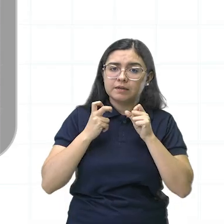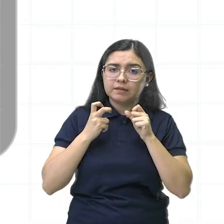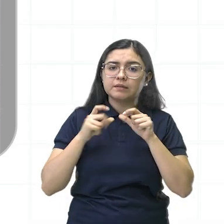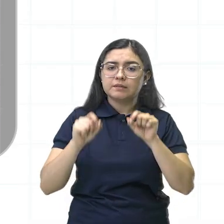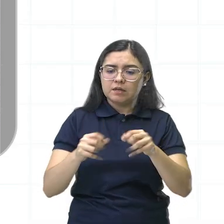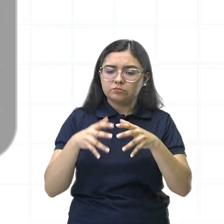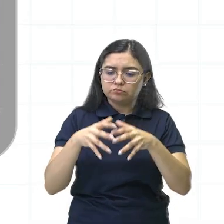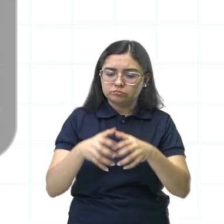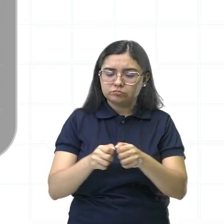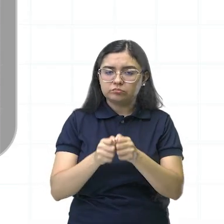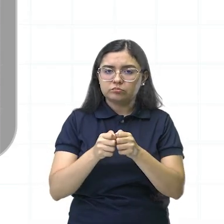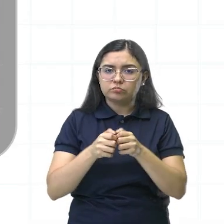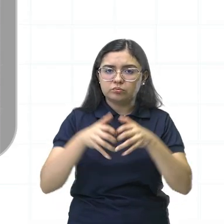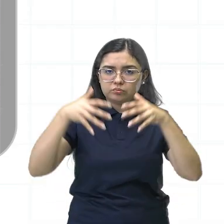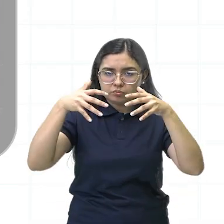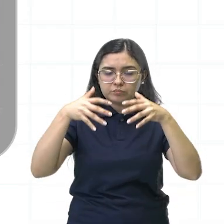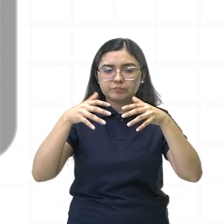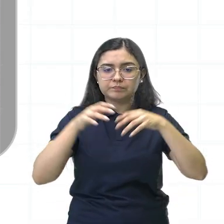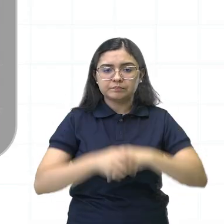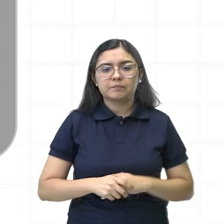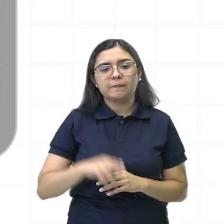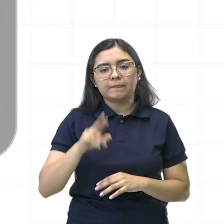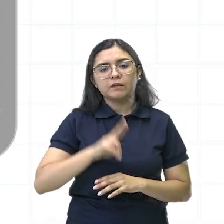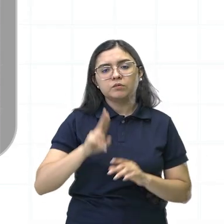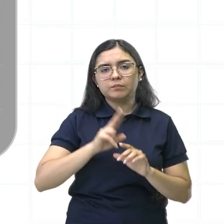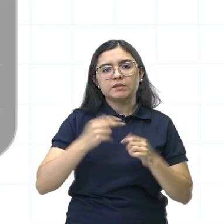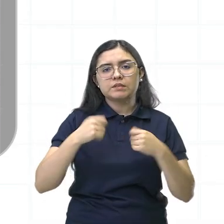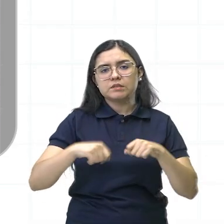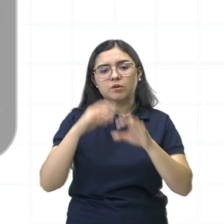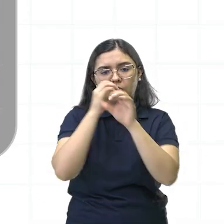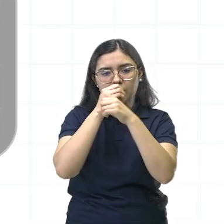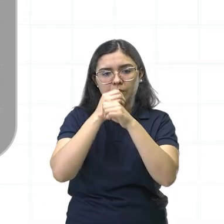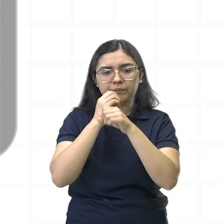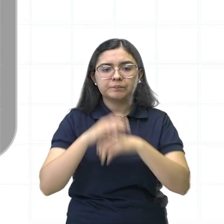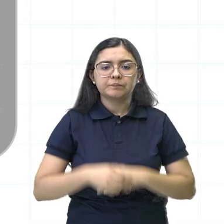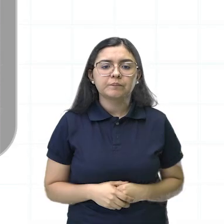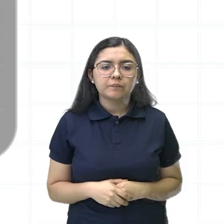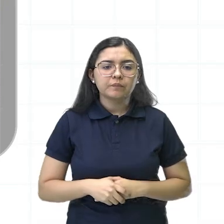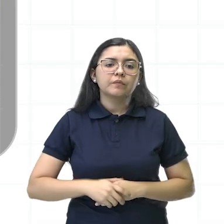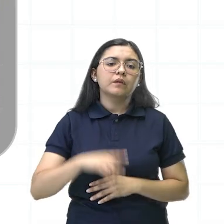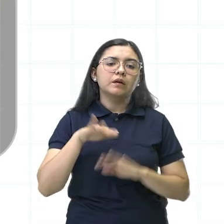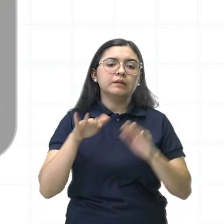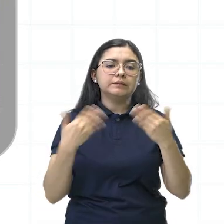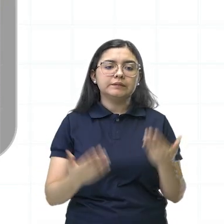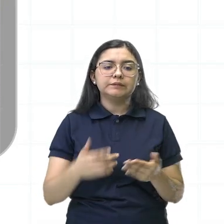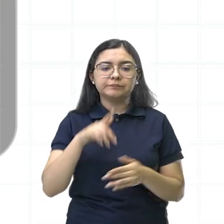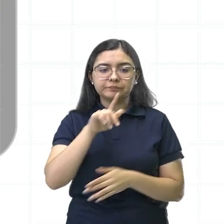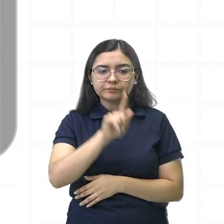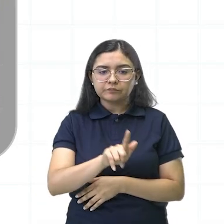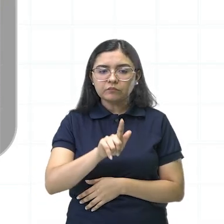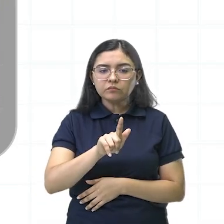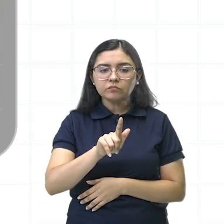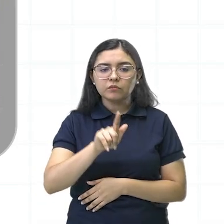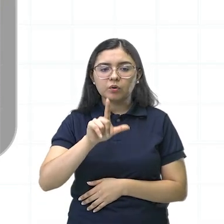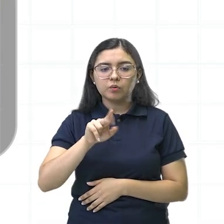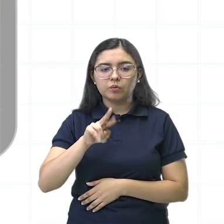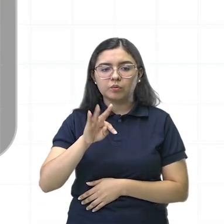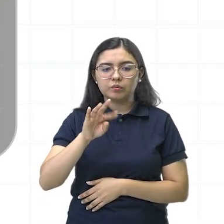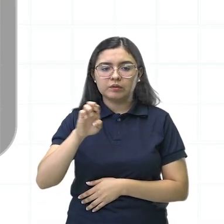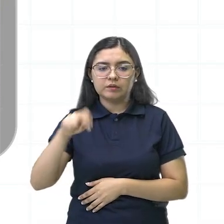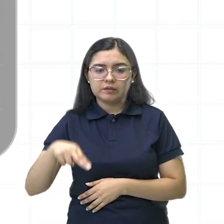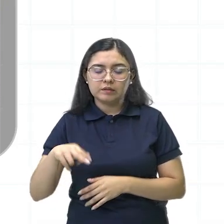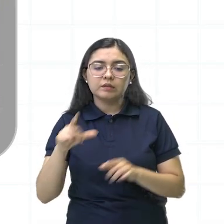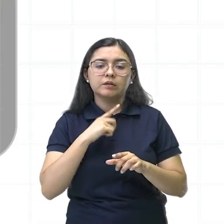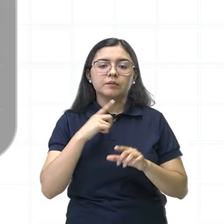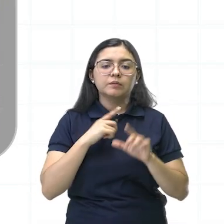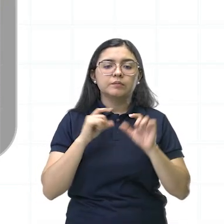sem utilizar aí microscópio, por exemplo. O glúten presente no trigo prende o gás, criando